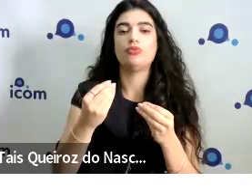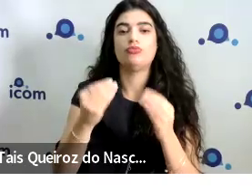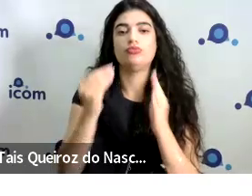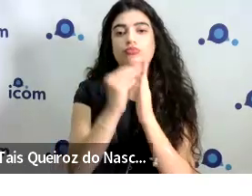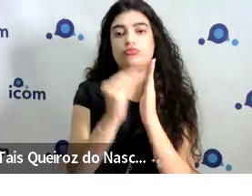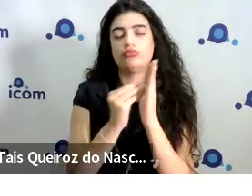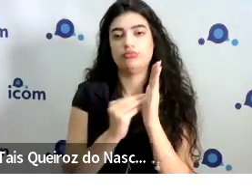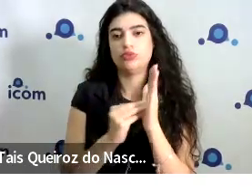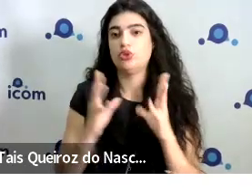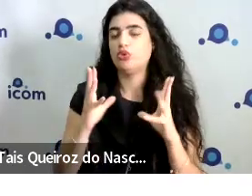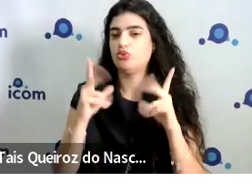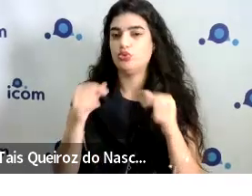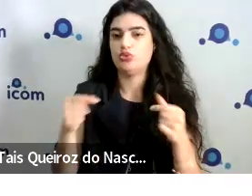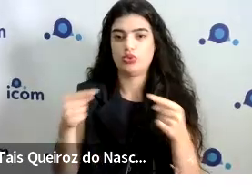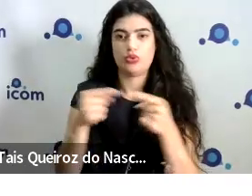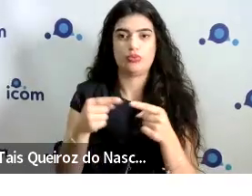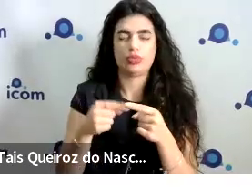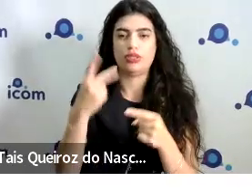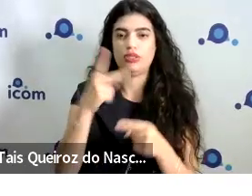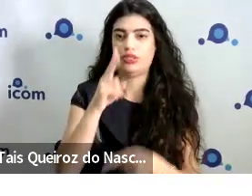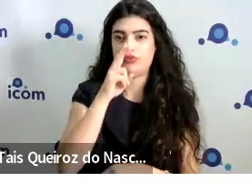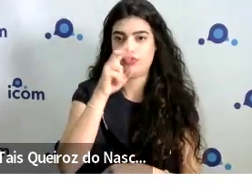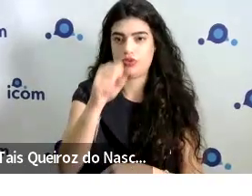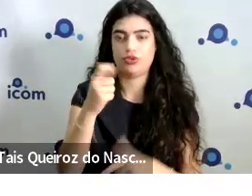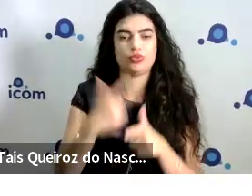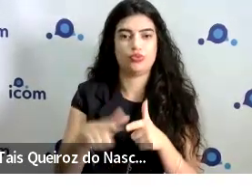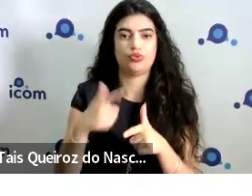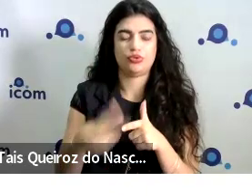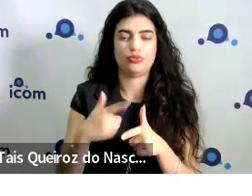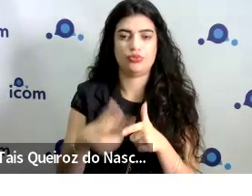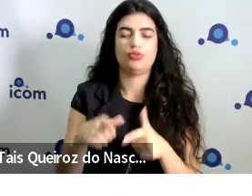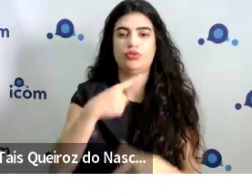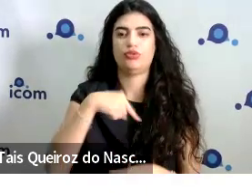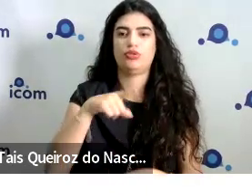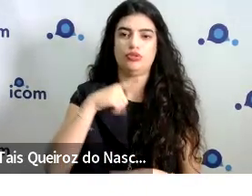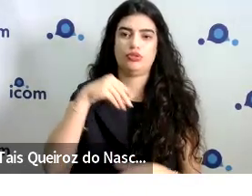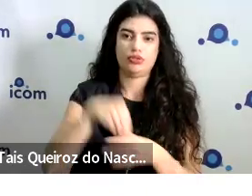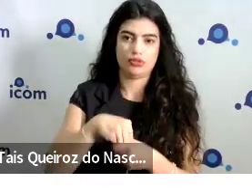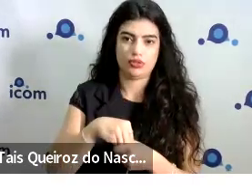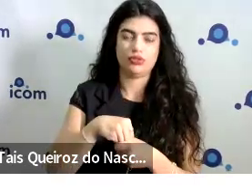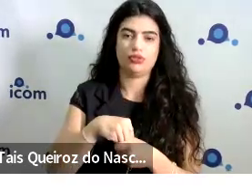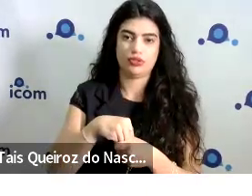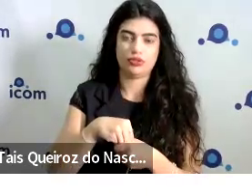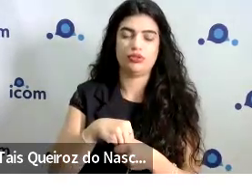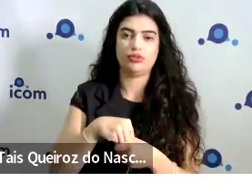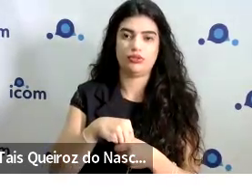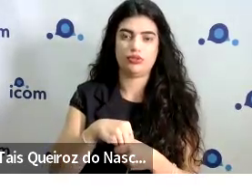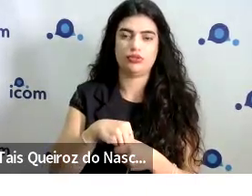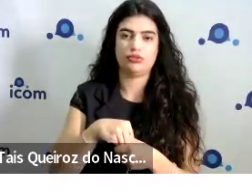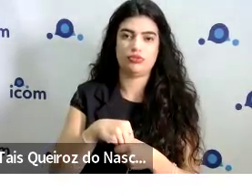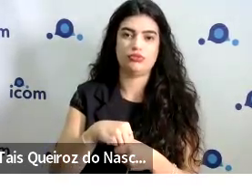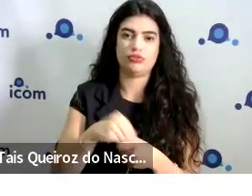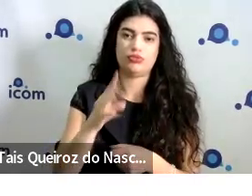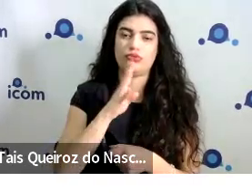gera esse grande contencioso, esse grande problema que a gente tem dentro da nossa, do nosso, entendo eu, né, dentro